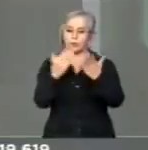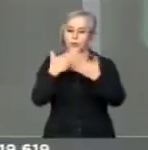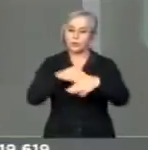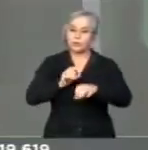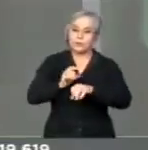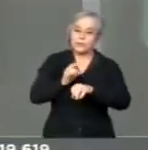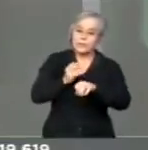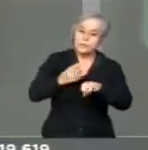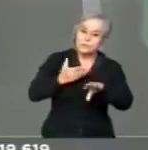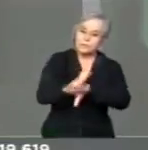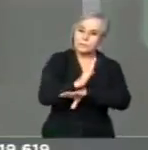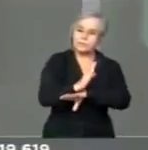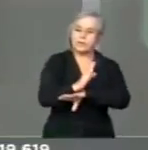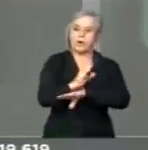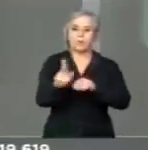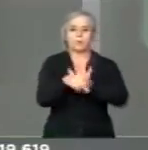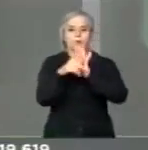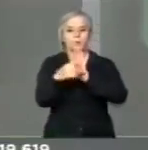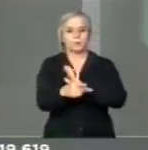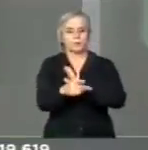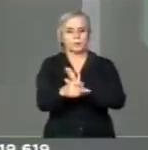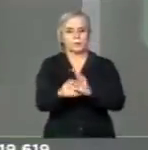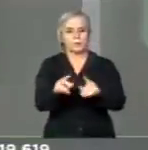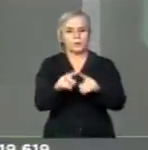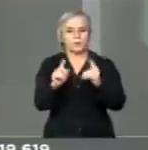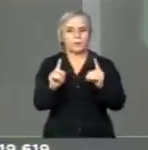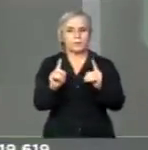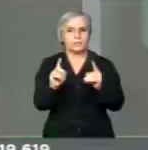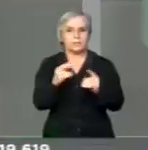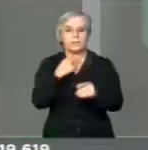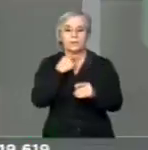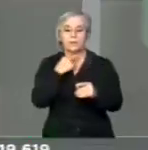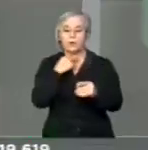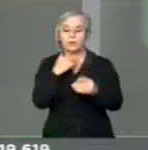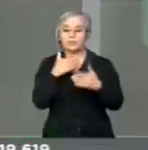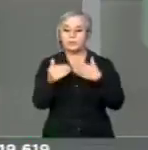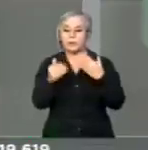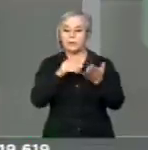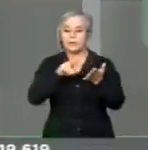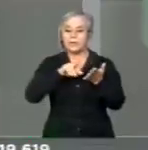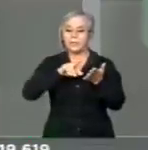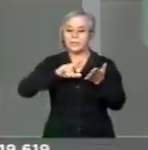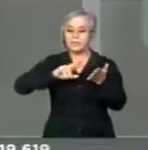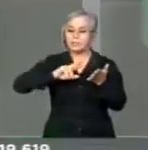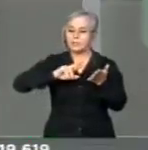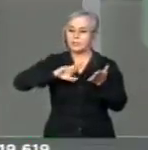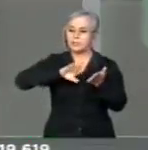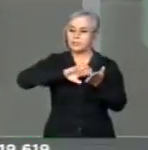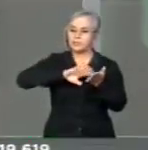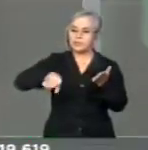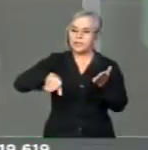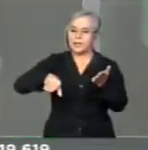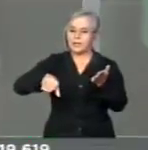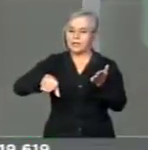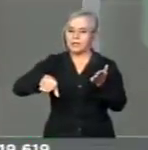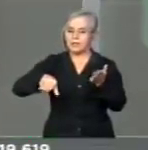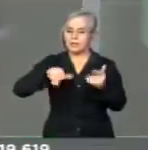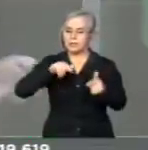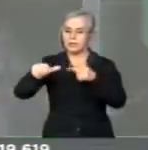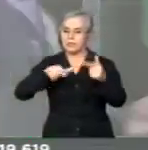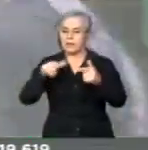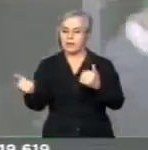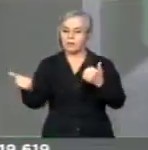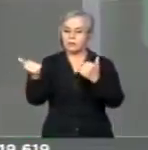para essa atividade exclusiva de Estado, sem que haja qualquer tipo de desvio de função de servidores administrativos,